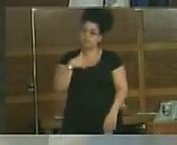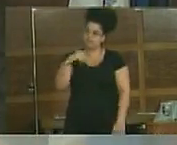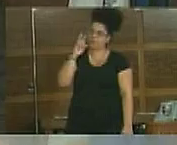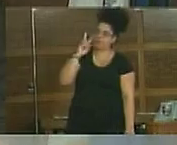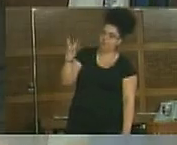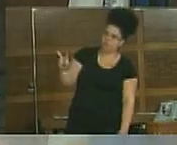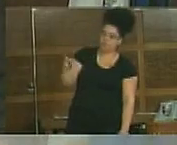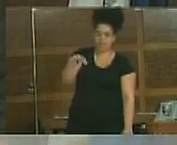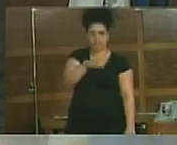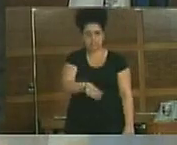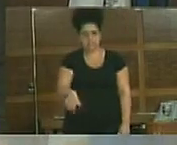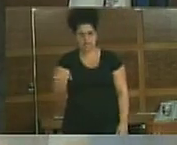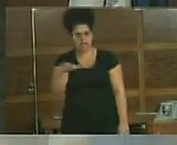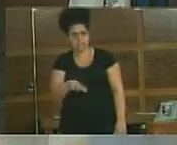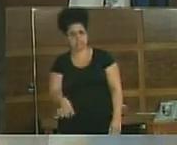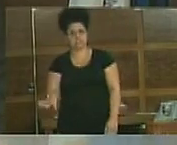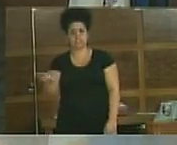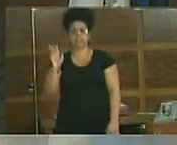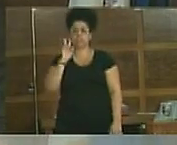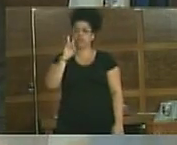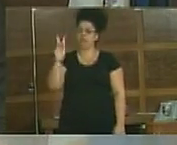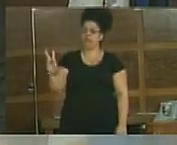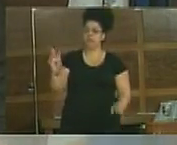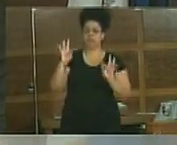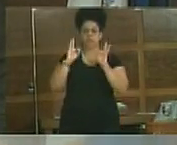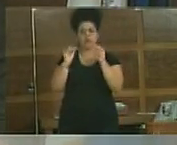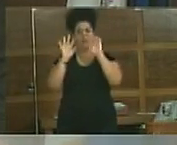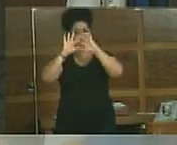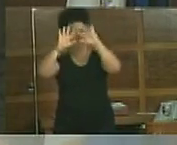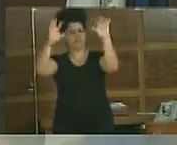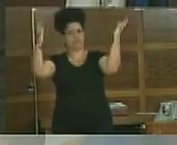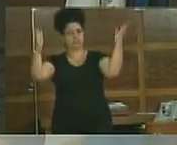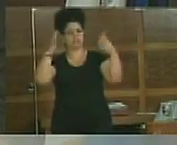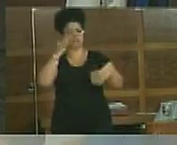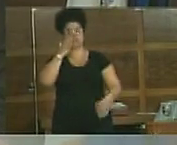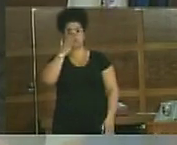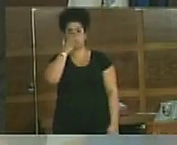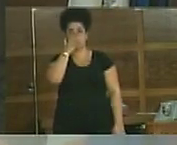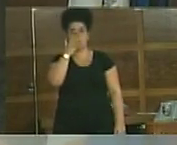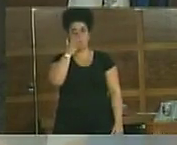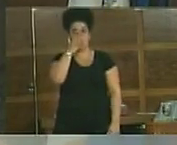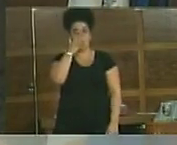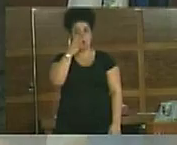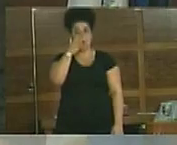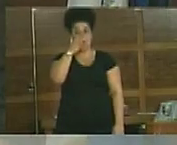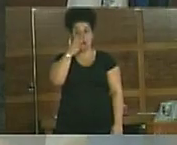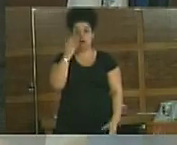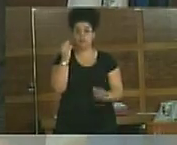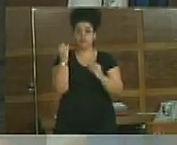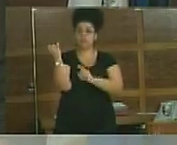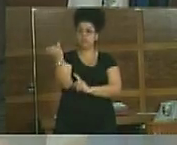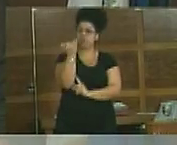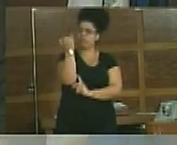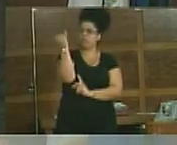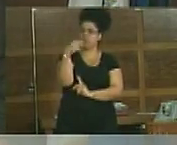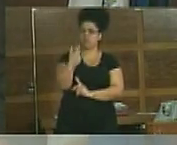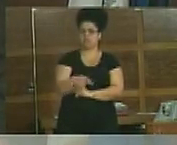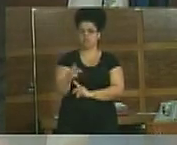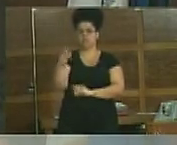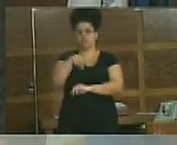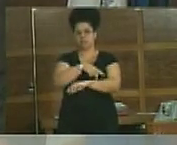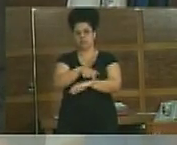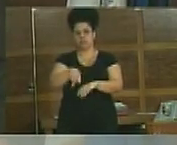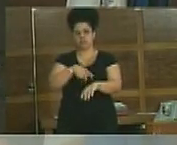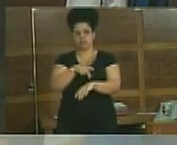as criançadas, né? E toda aquela festividade ali por uma comemoração tão importante para o nosso país.